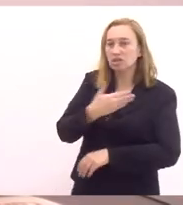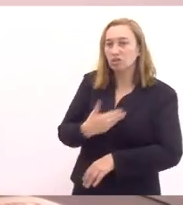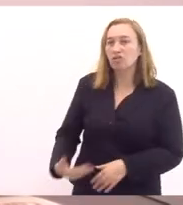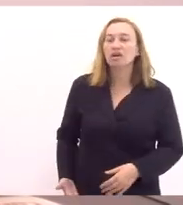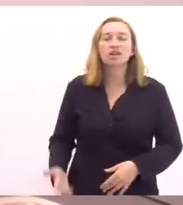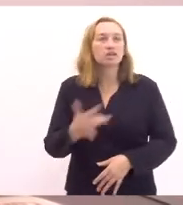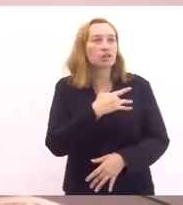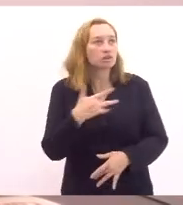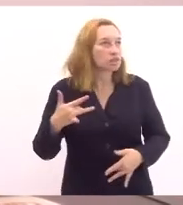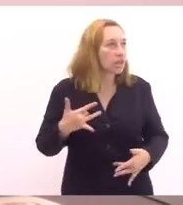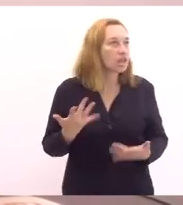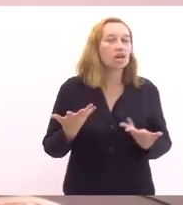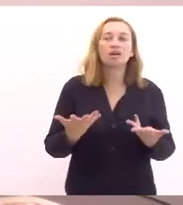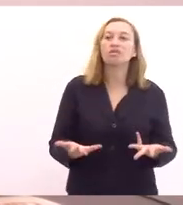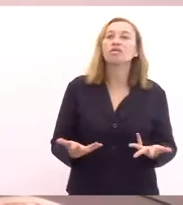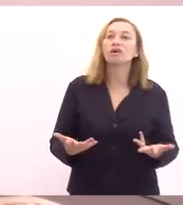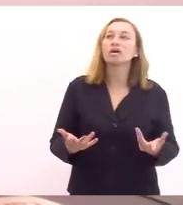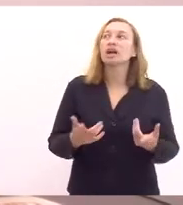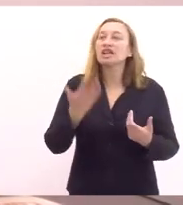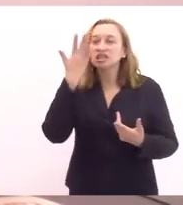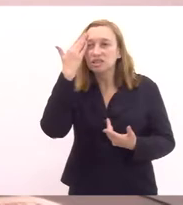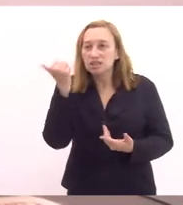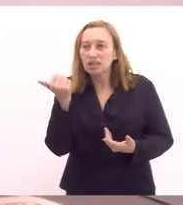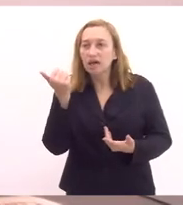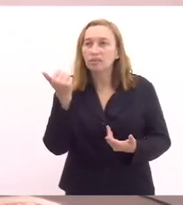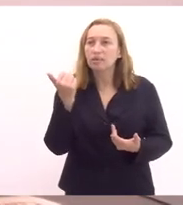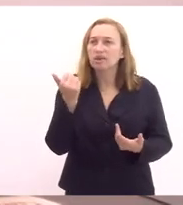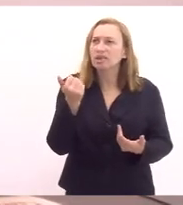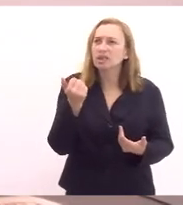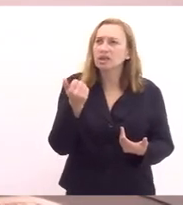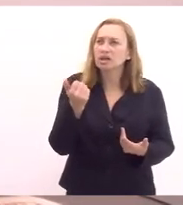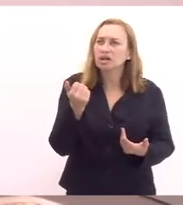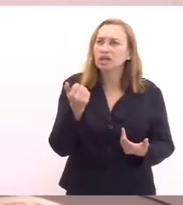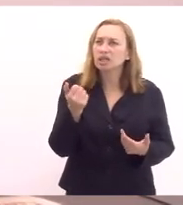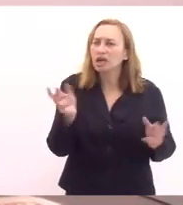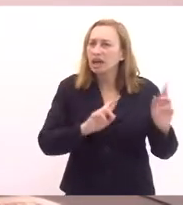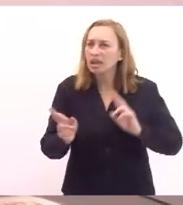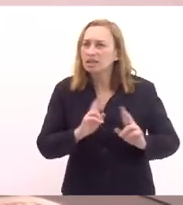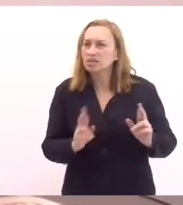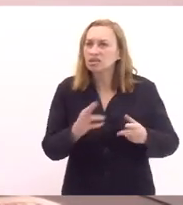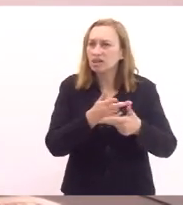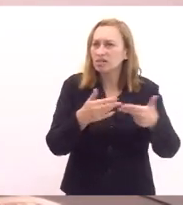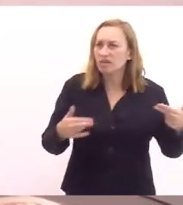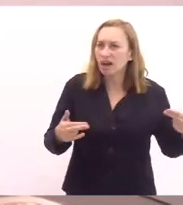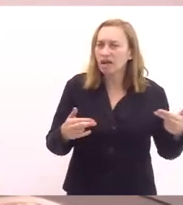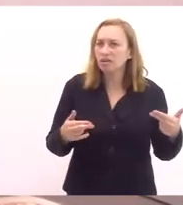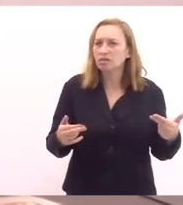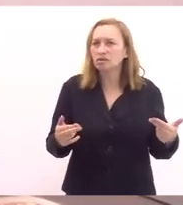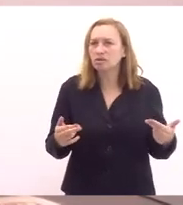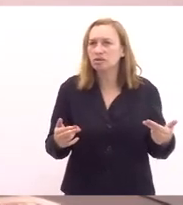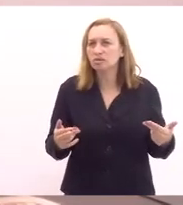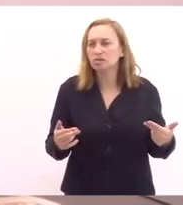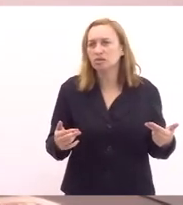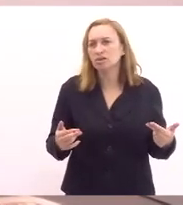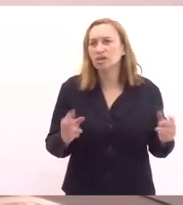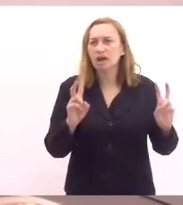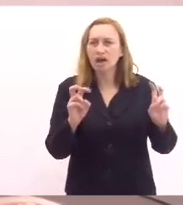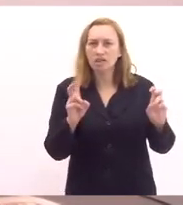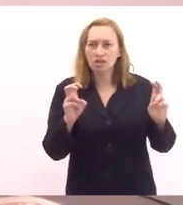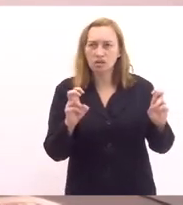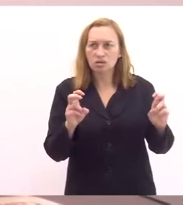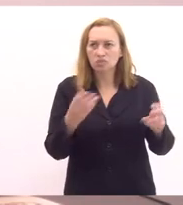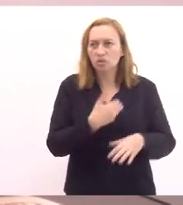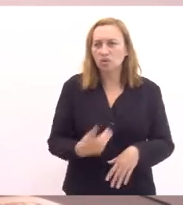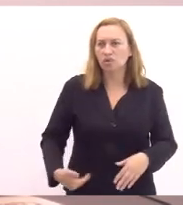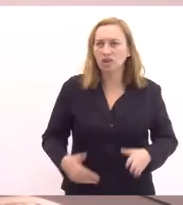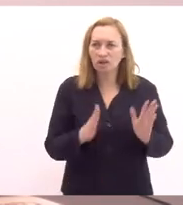já deu não dá a gente sabe que é em vários com relação a vários aspectos do atual Governo foi negativo